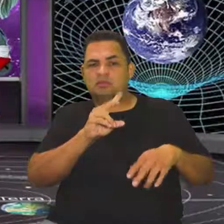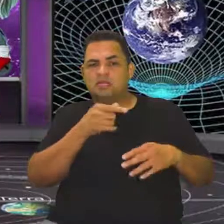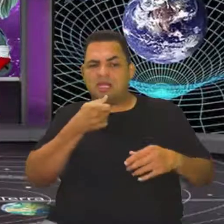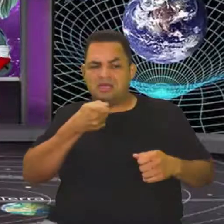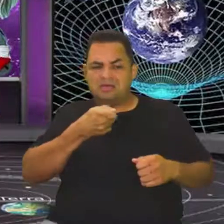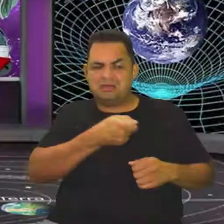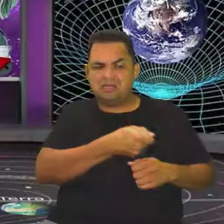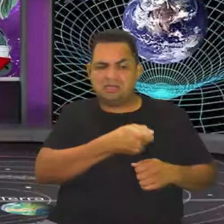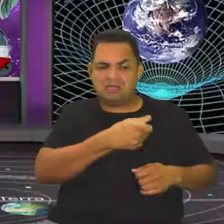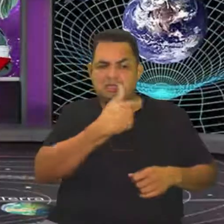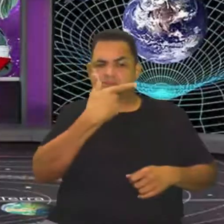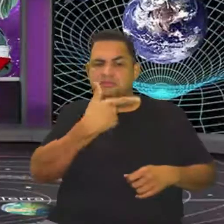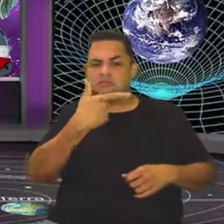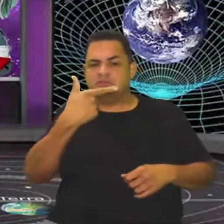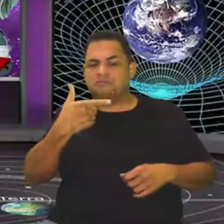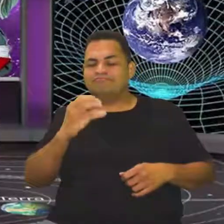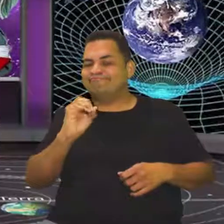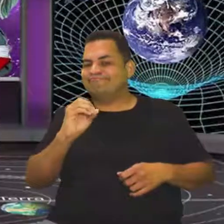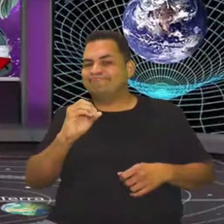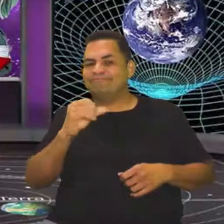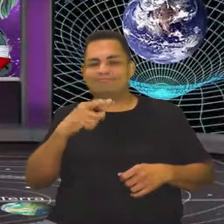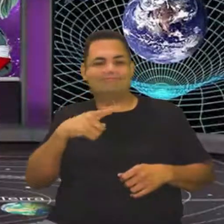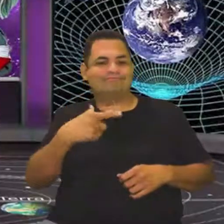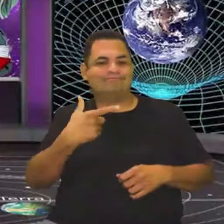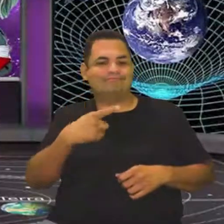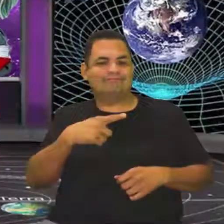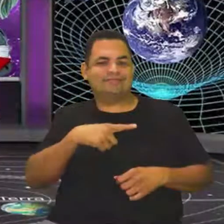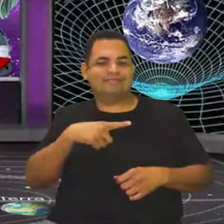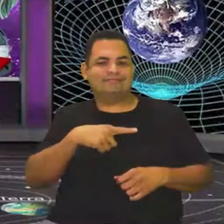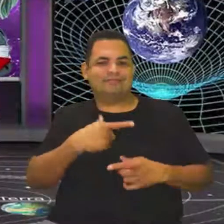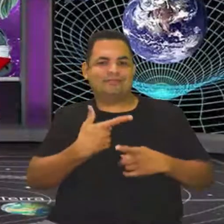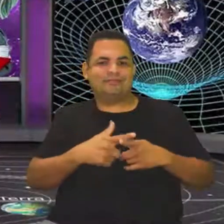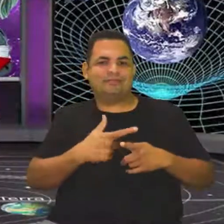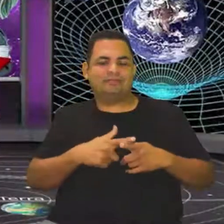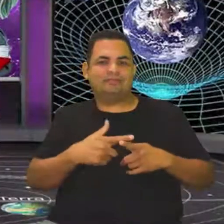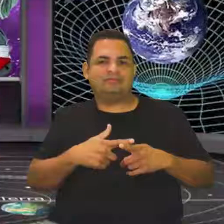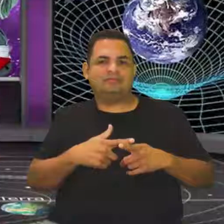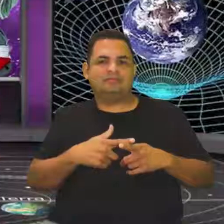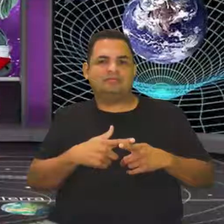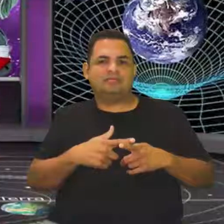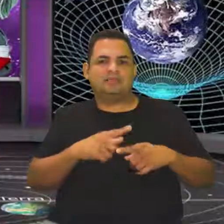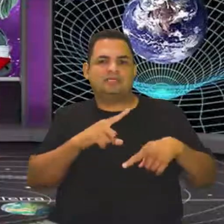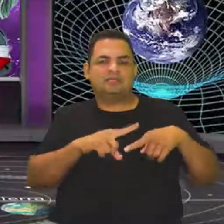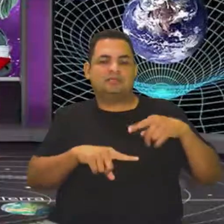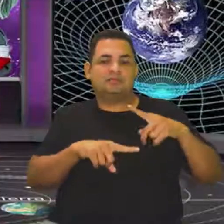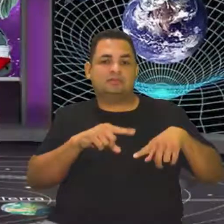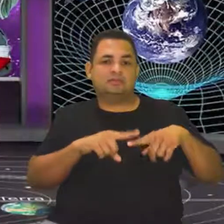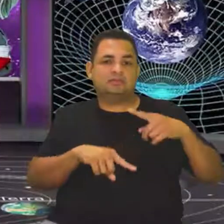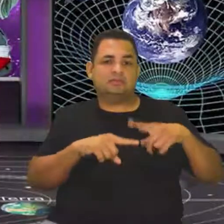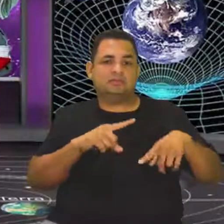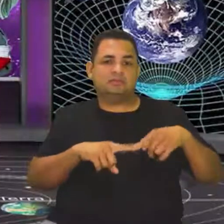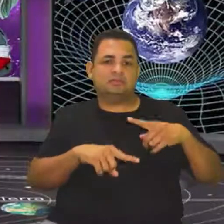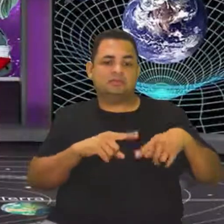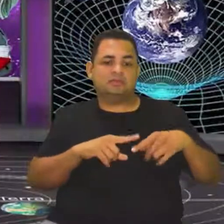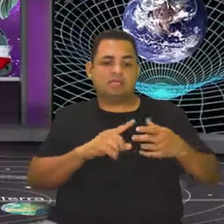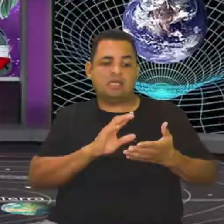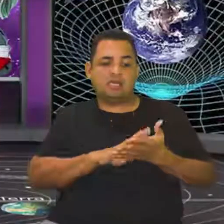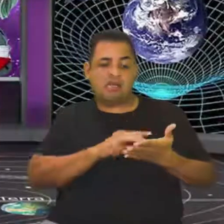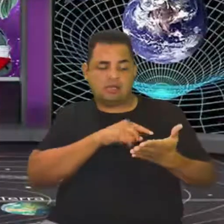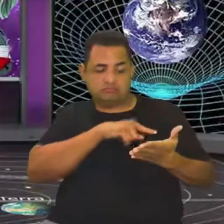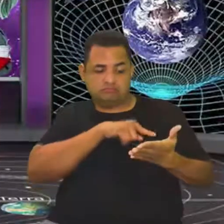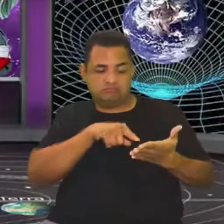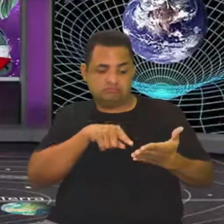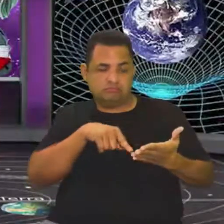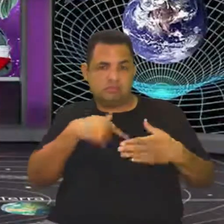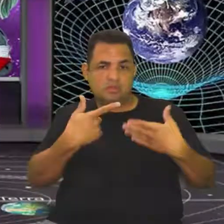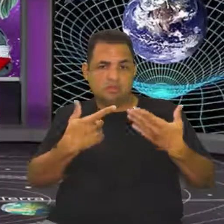no 220, vai dar problema, né? Então, esses equipamentos, ele tem essas informações.